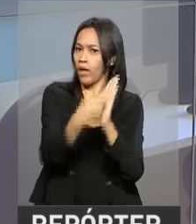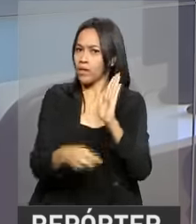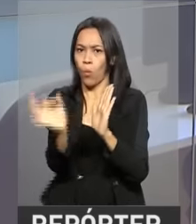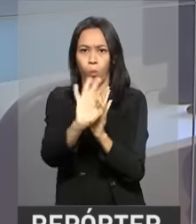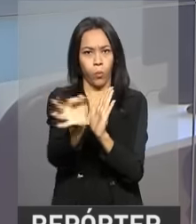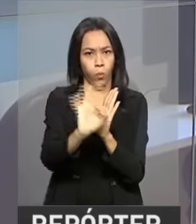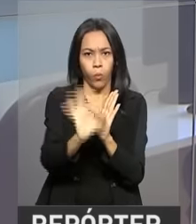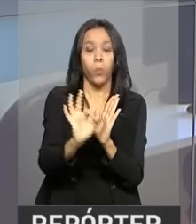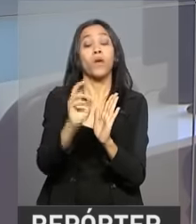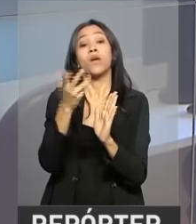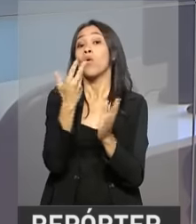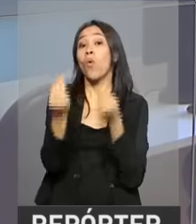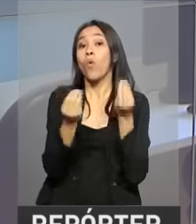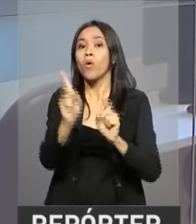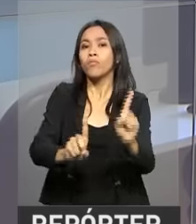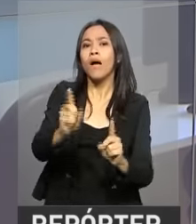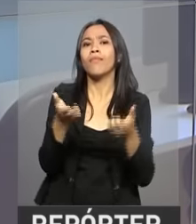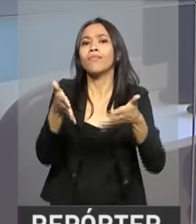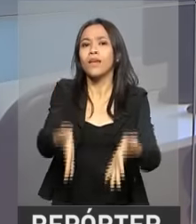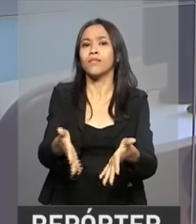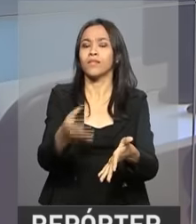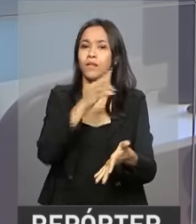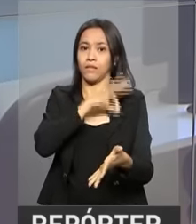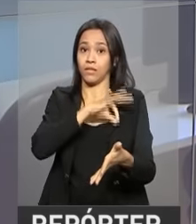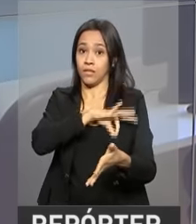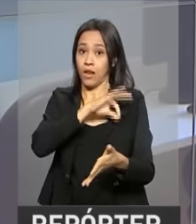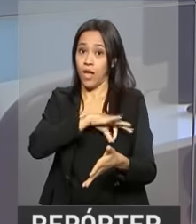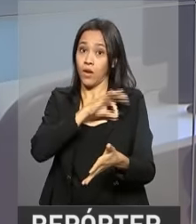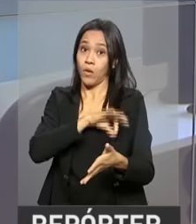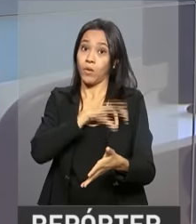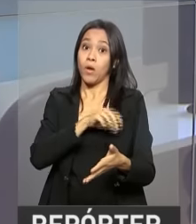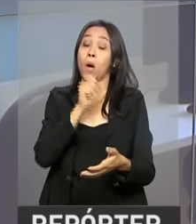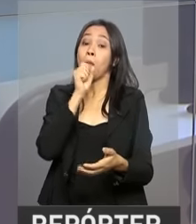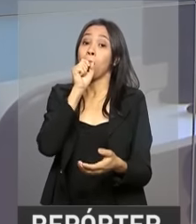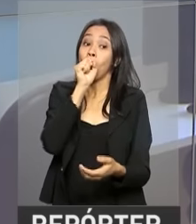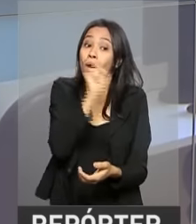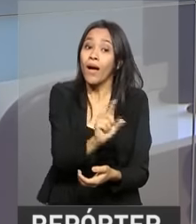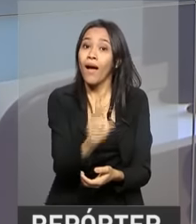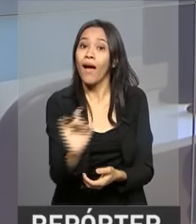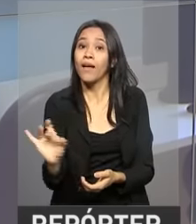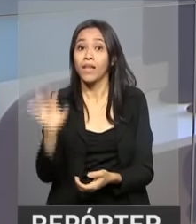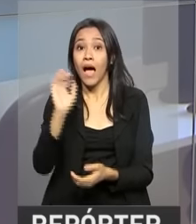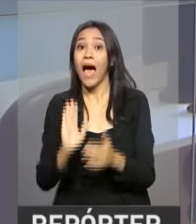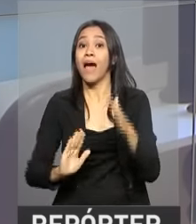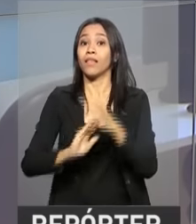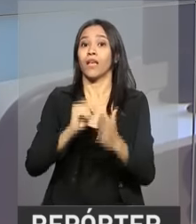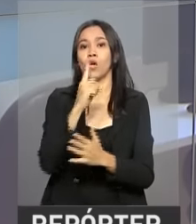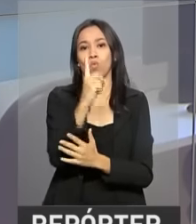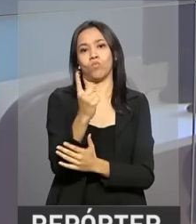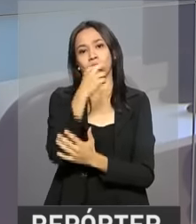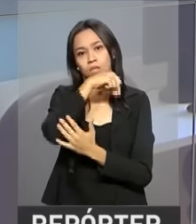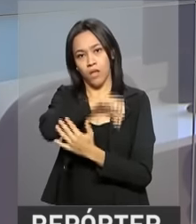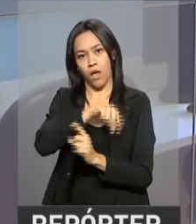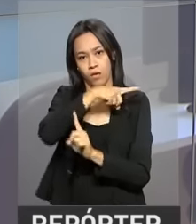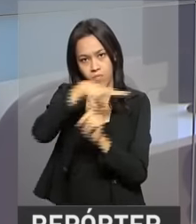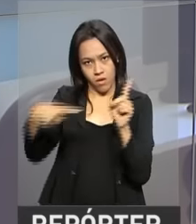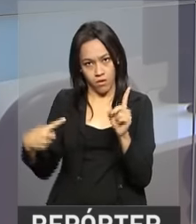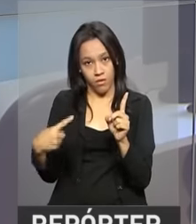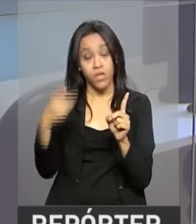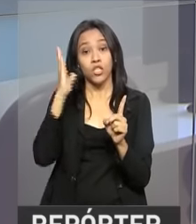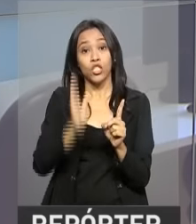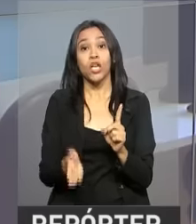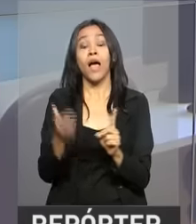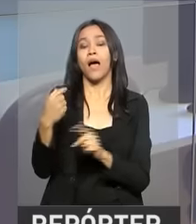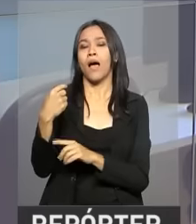concorrer às bolsas o candidato deve ter renda familiar bruta mensal por pessoa de até um salário mínimo e meio já para as